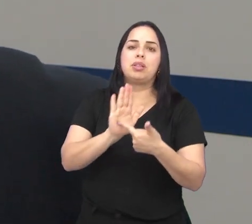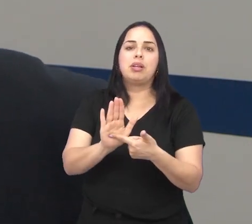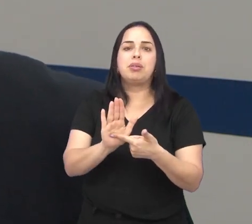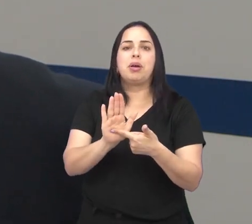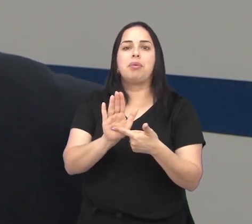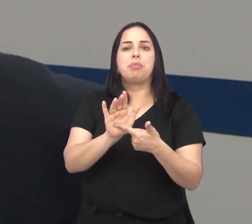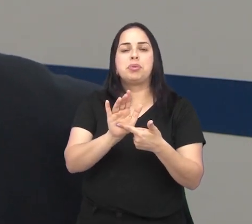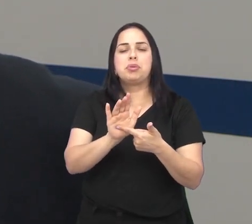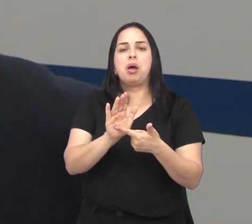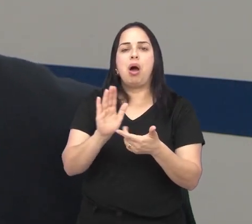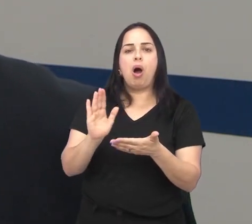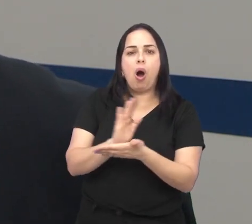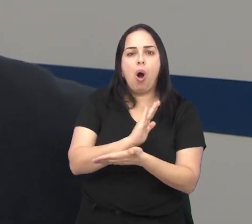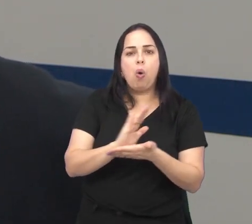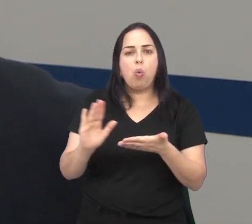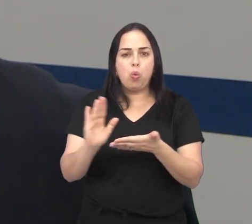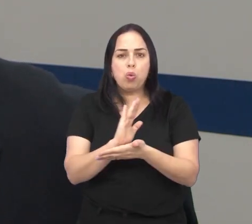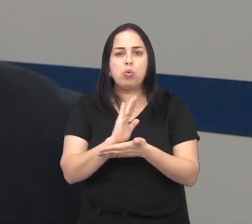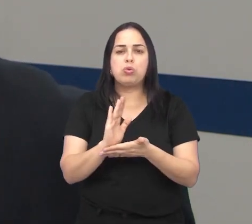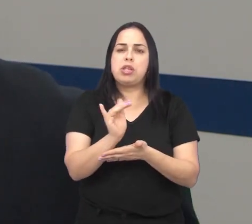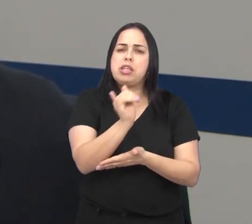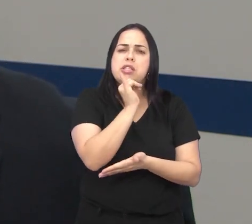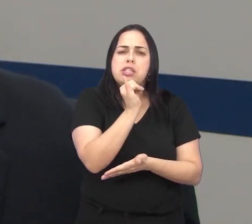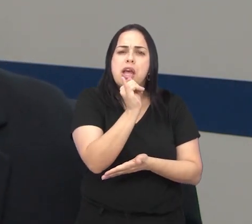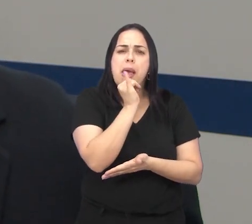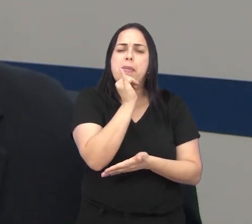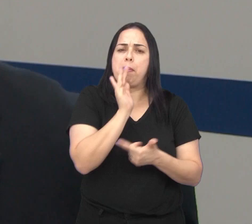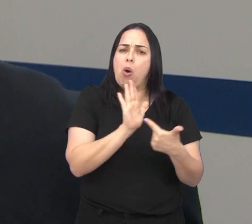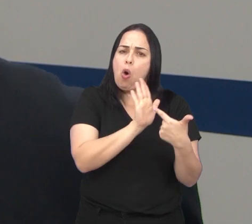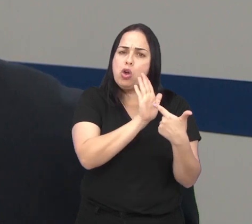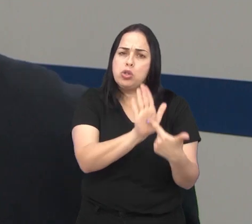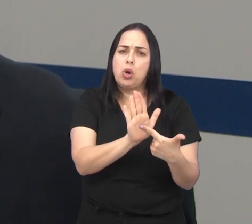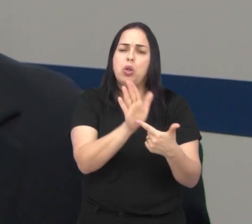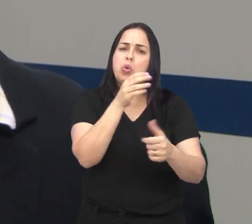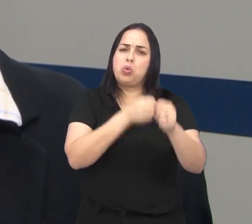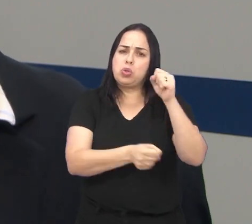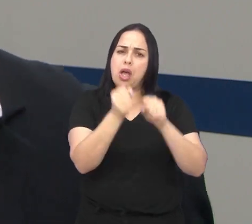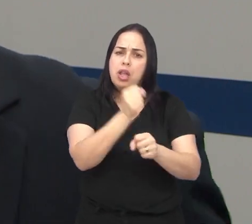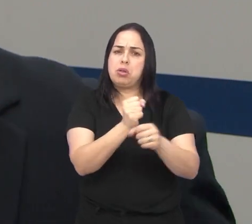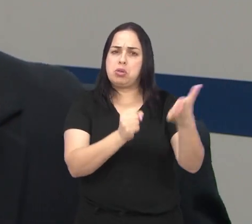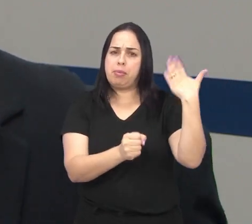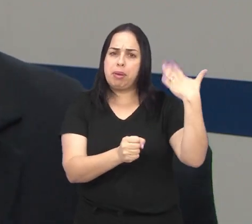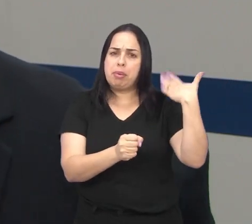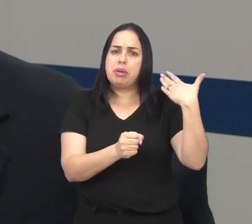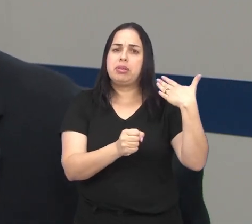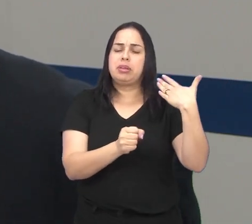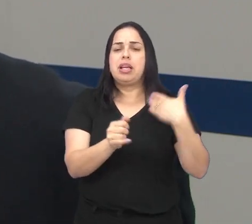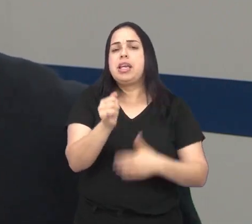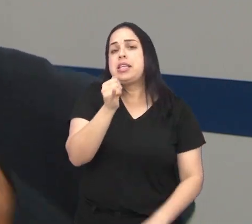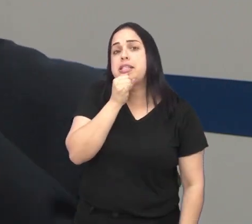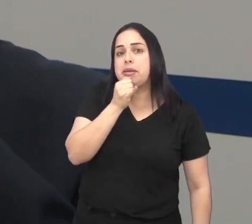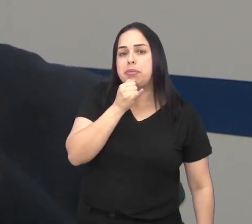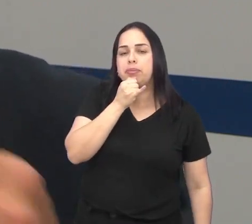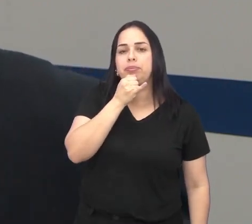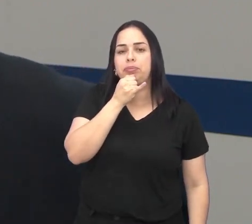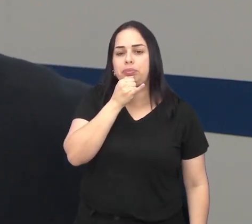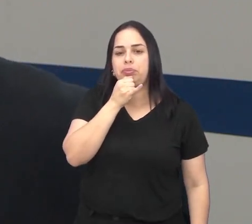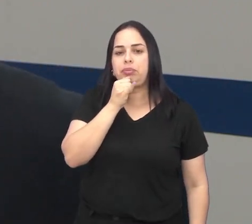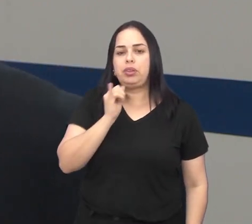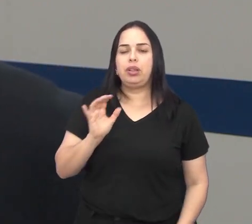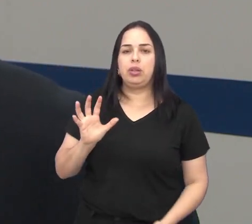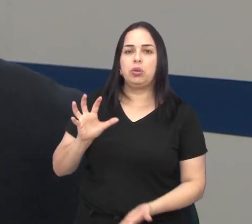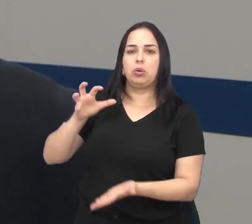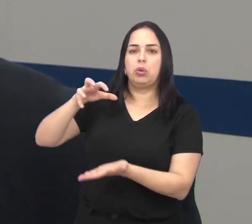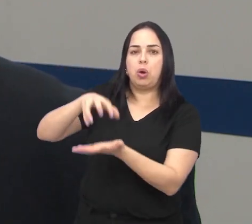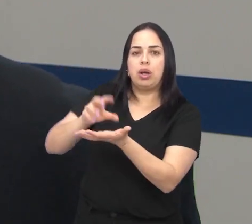de solicitações que foram feitas em anos anteriores, não necessariamente no ano anterior, mas em anos anteriores, como por exemplo